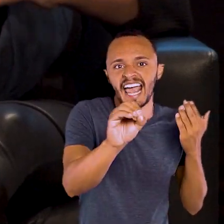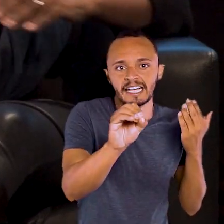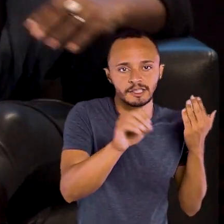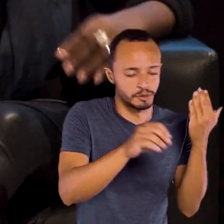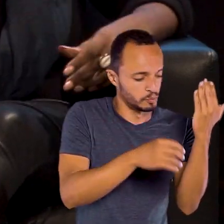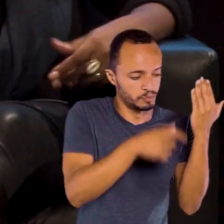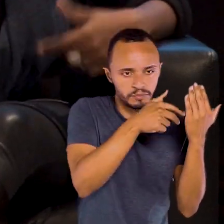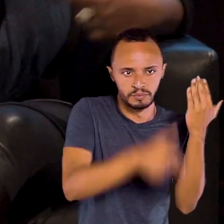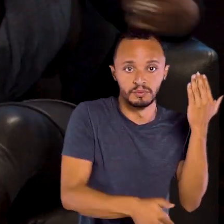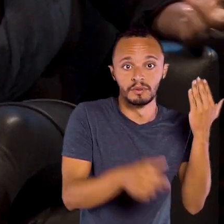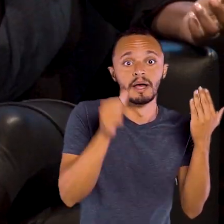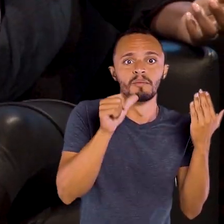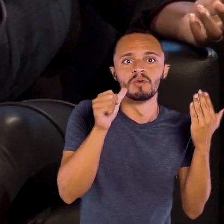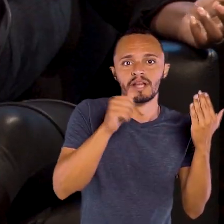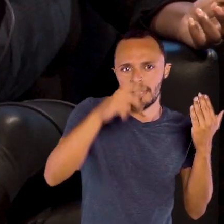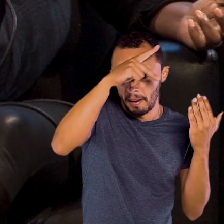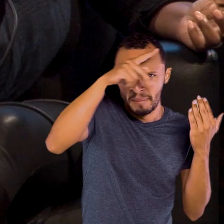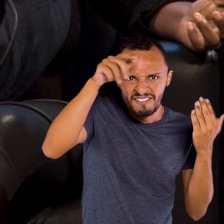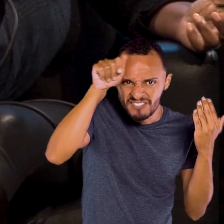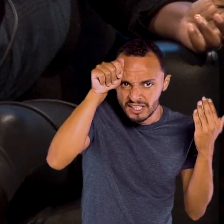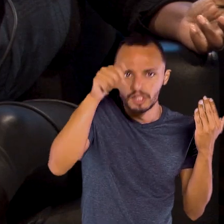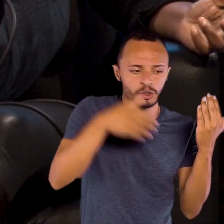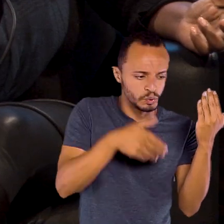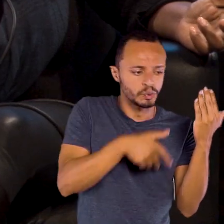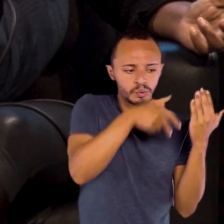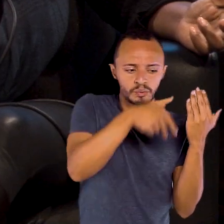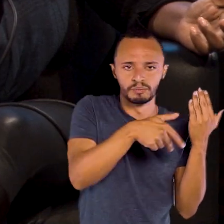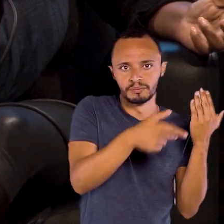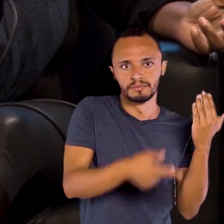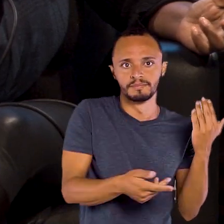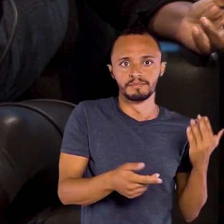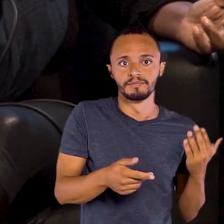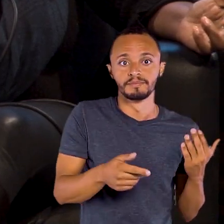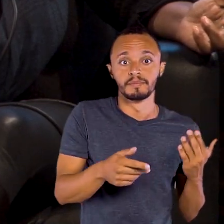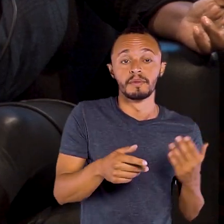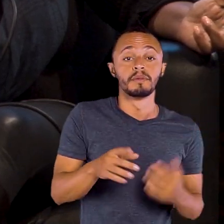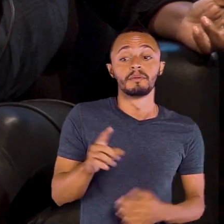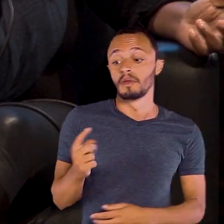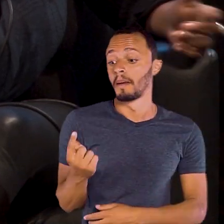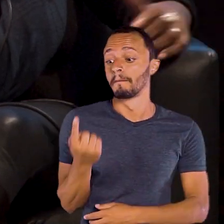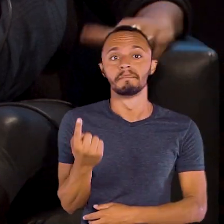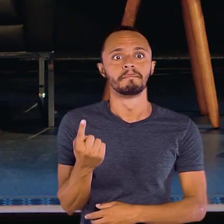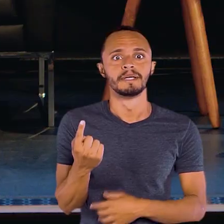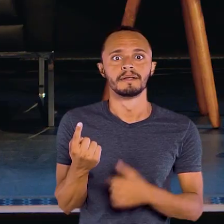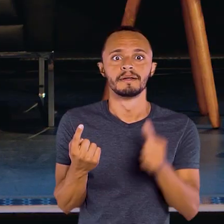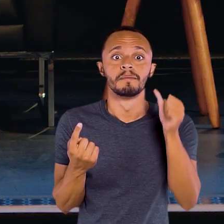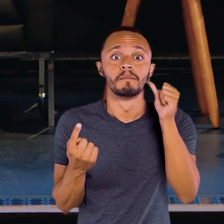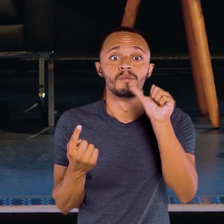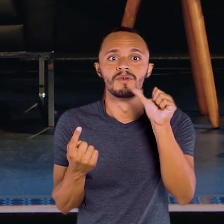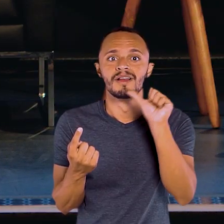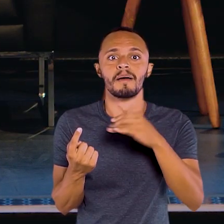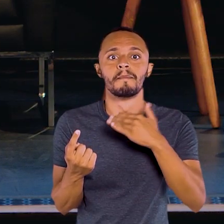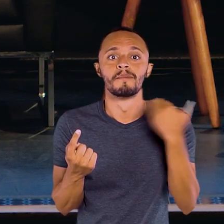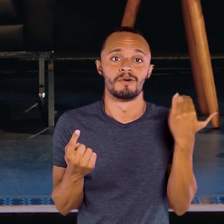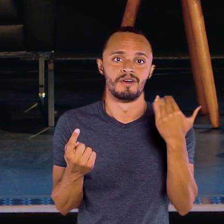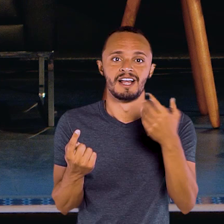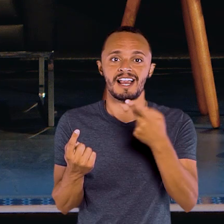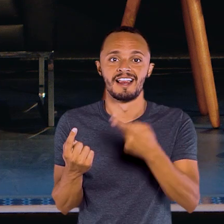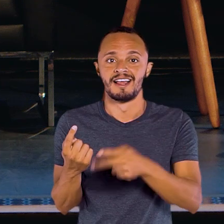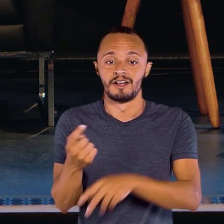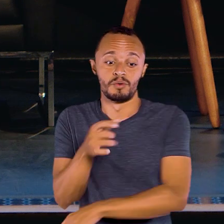por acaso, a primeira vítima da Covid no Rio de Janeiro foi uma empregada doméstica. Né? São Paulo,